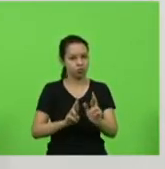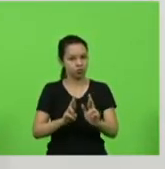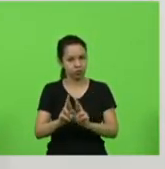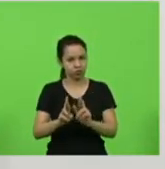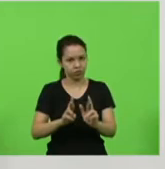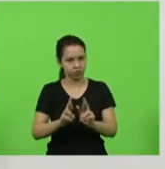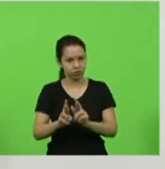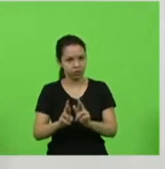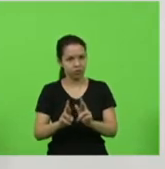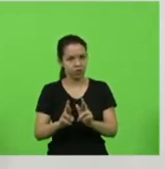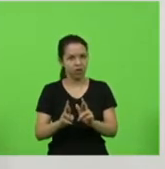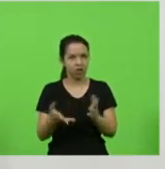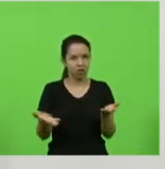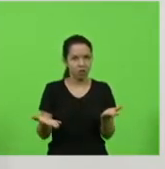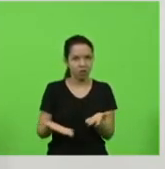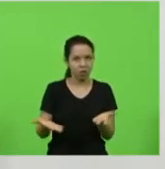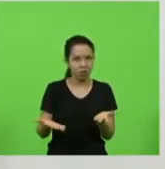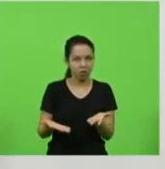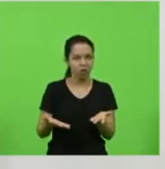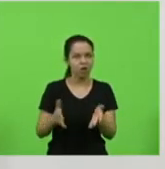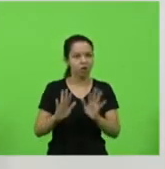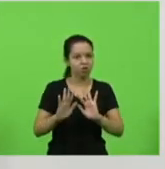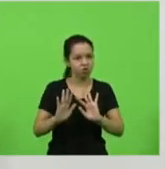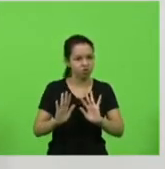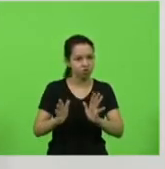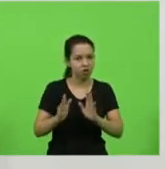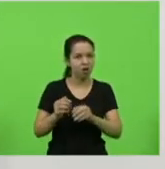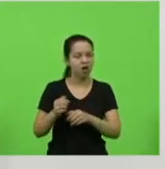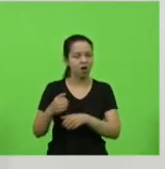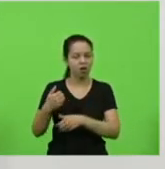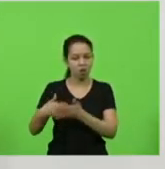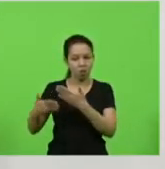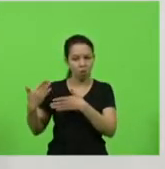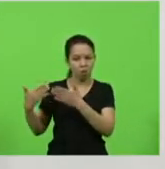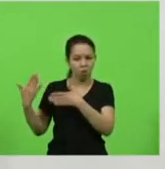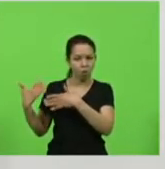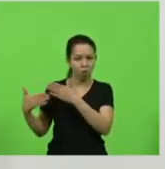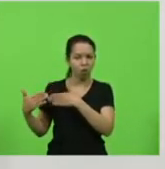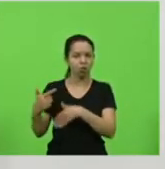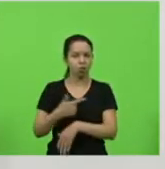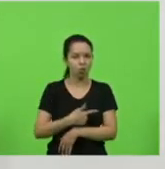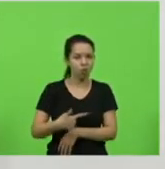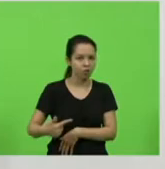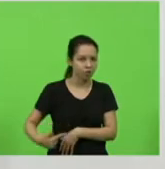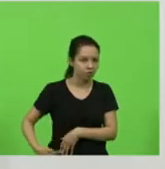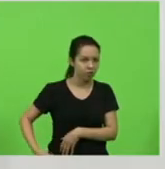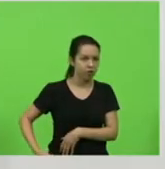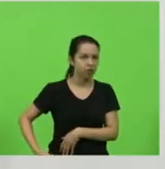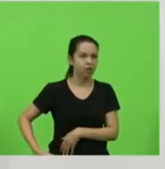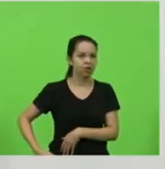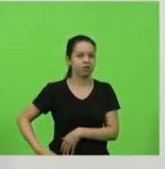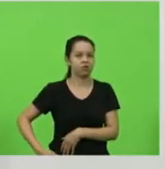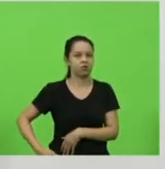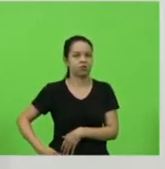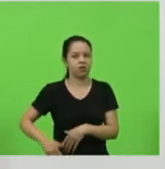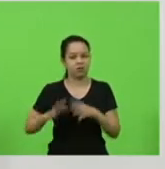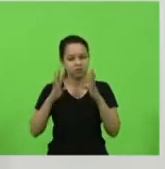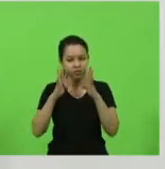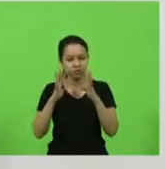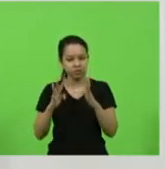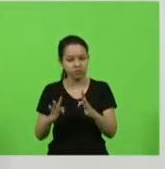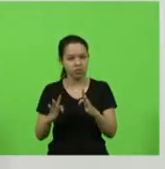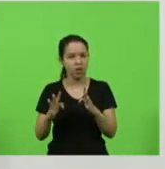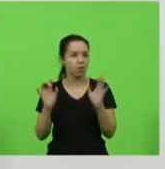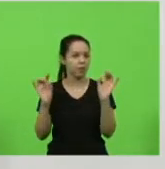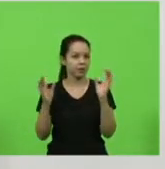não é de hoje, já vem de muitos governos que, na verdade, não se tinha dado atenção especial